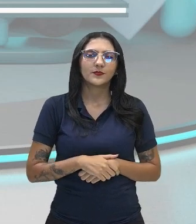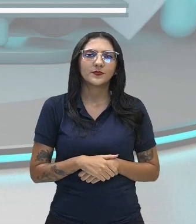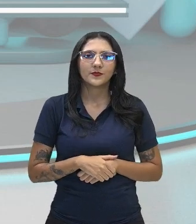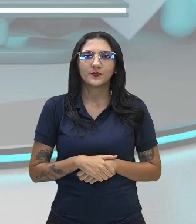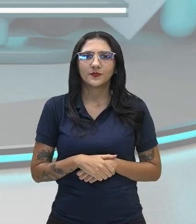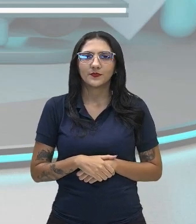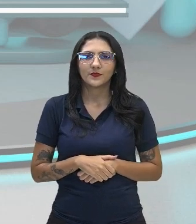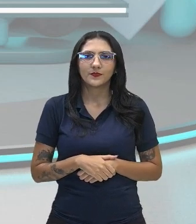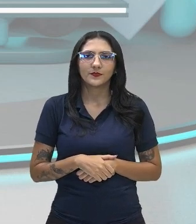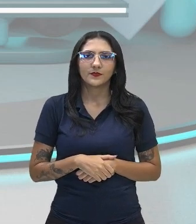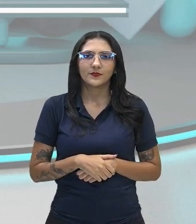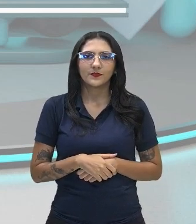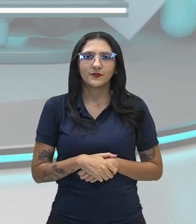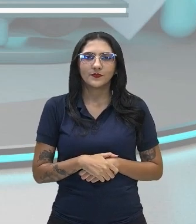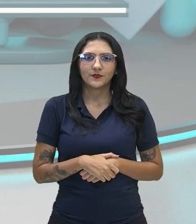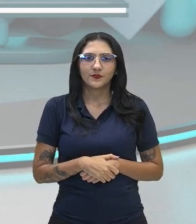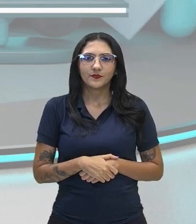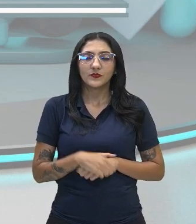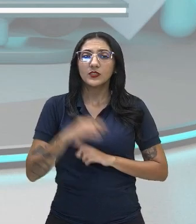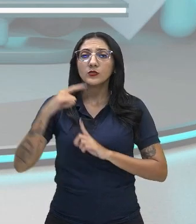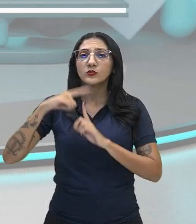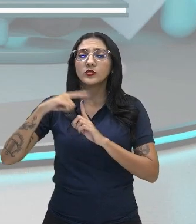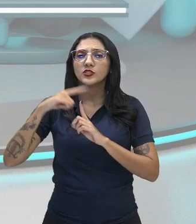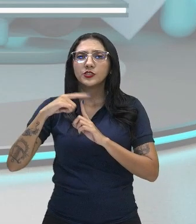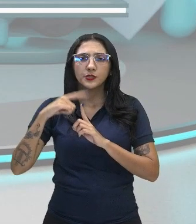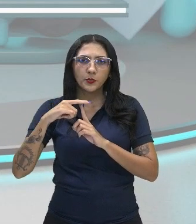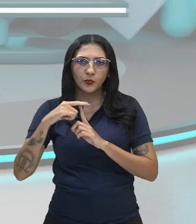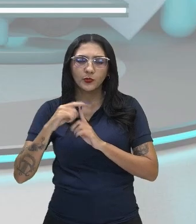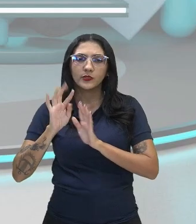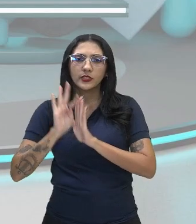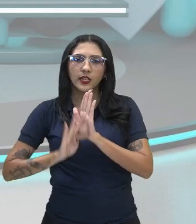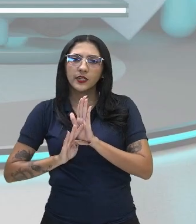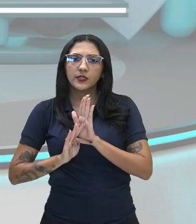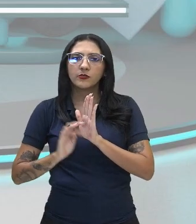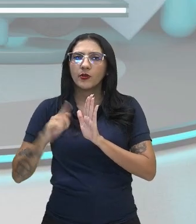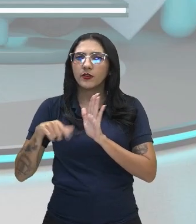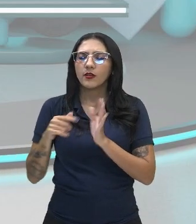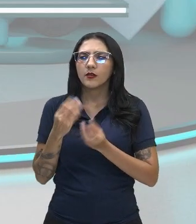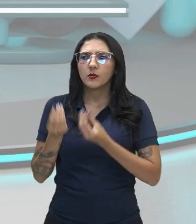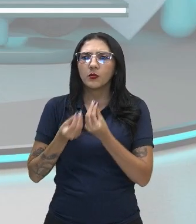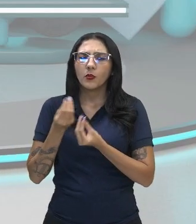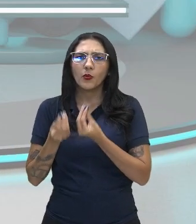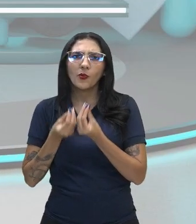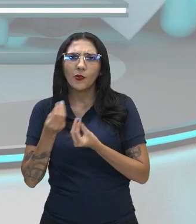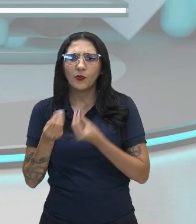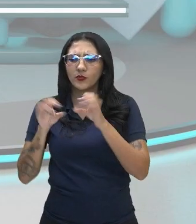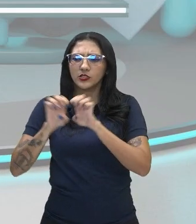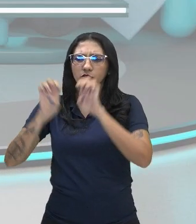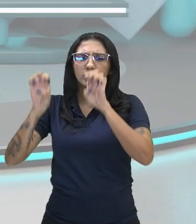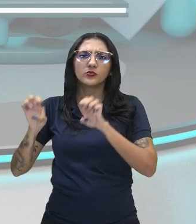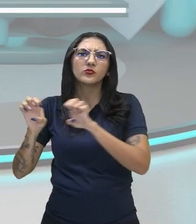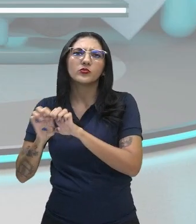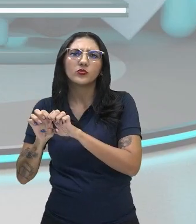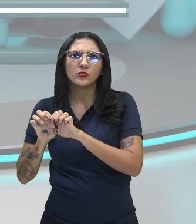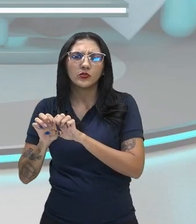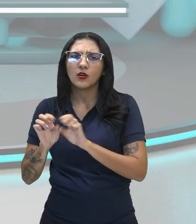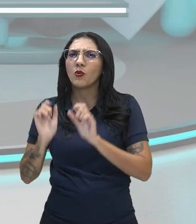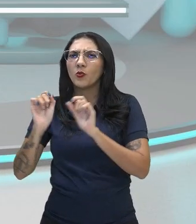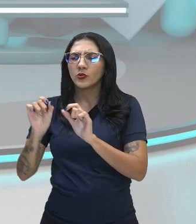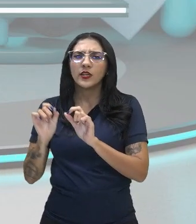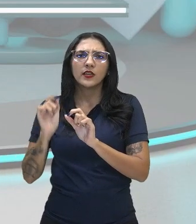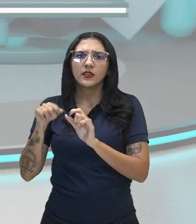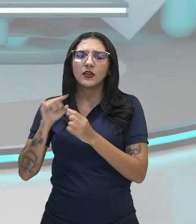Em relação ao tipo textual, é mais sobre a forma, a estrutura desse